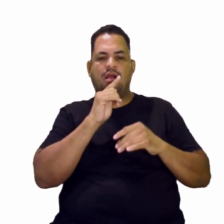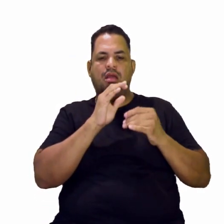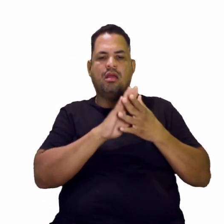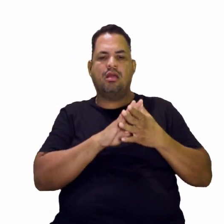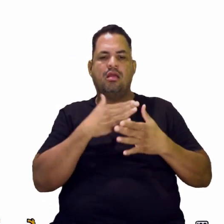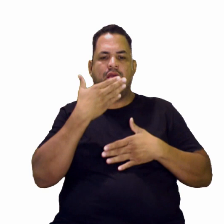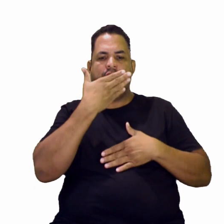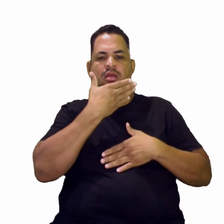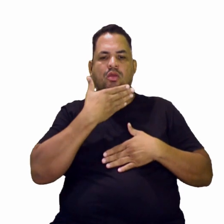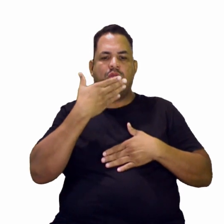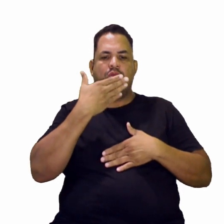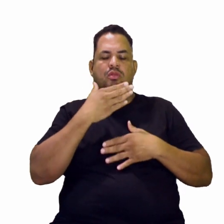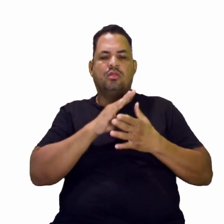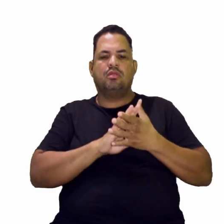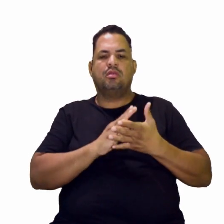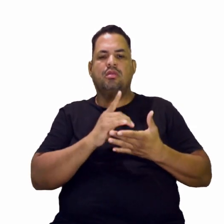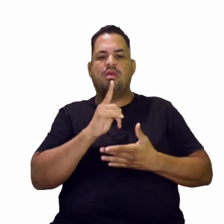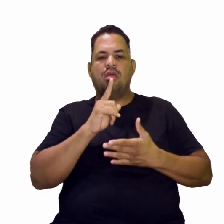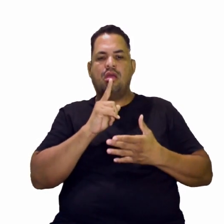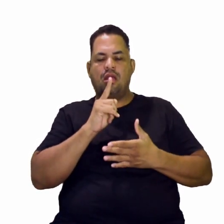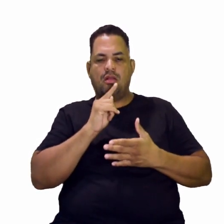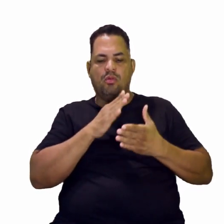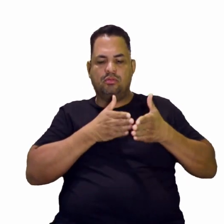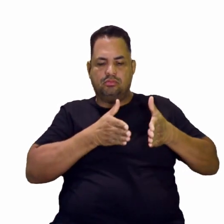água salobra.